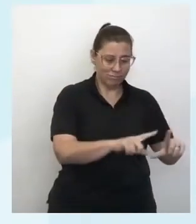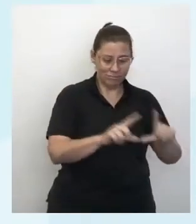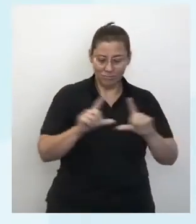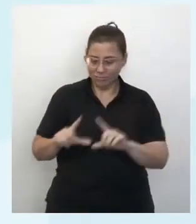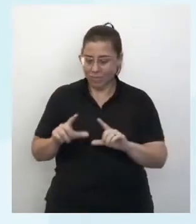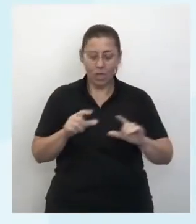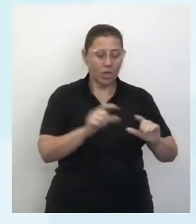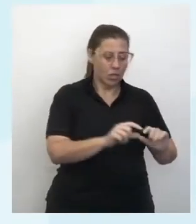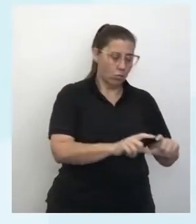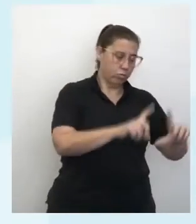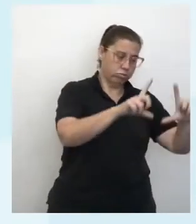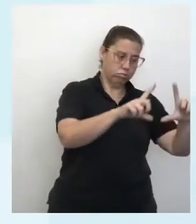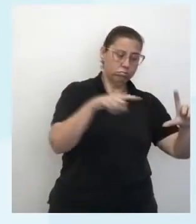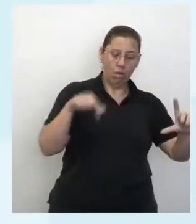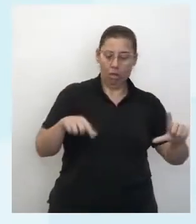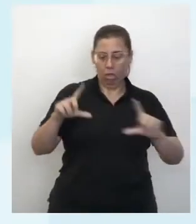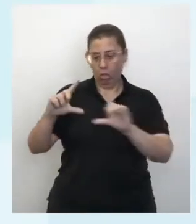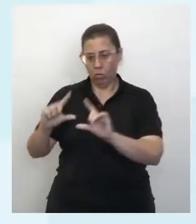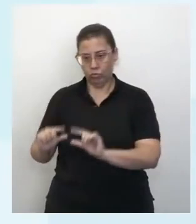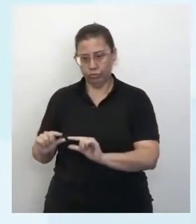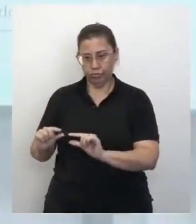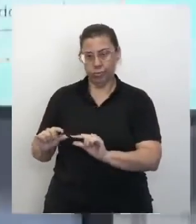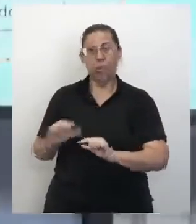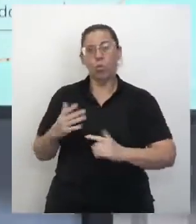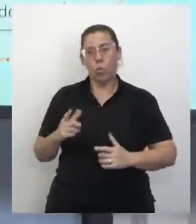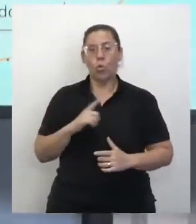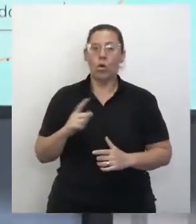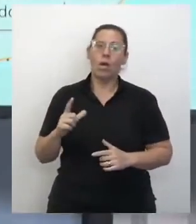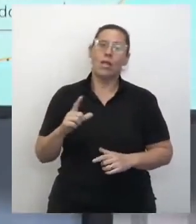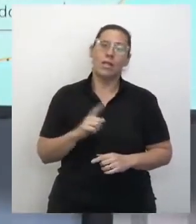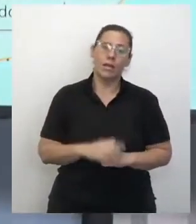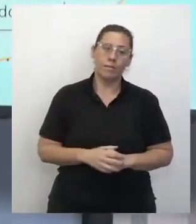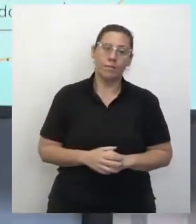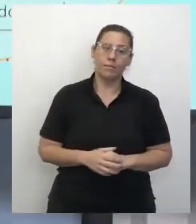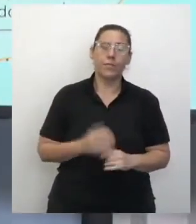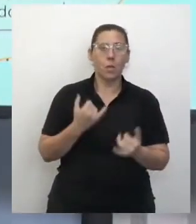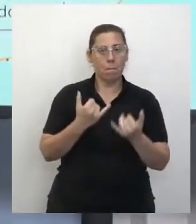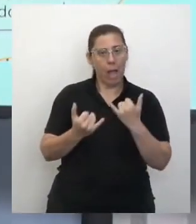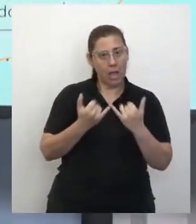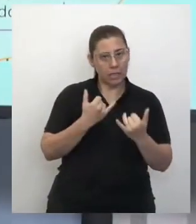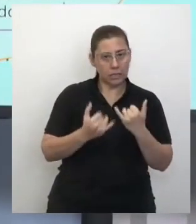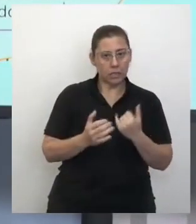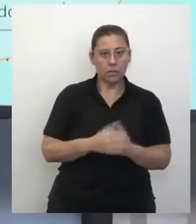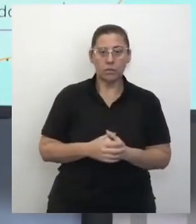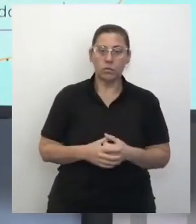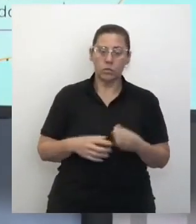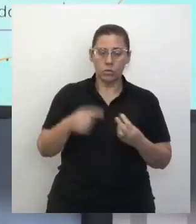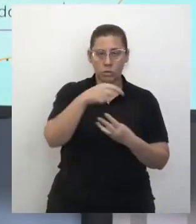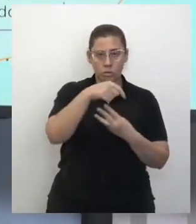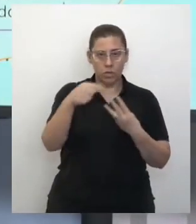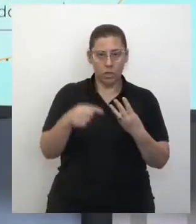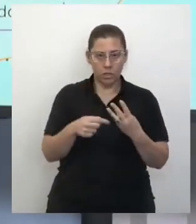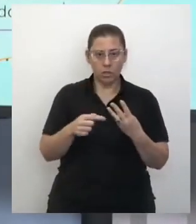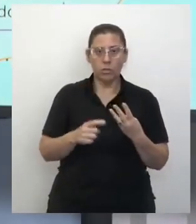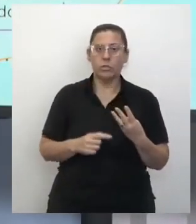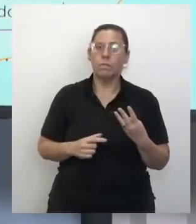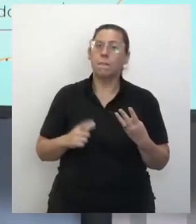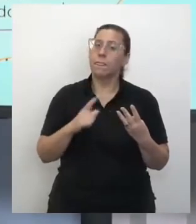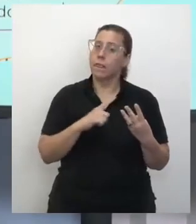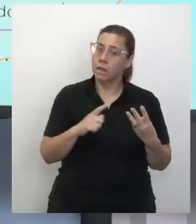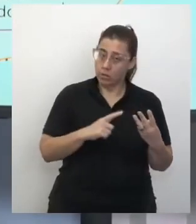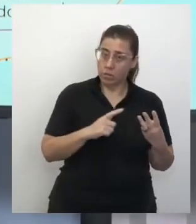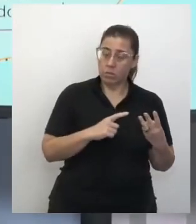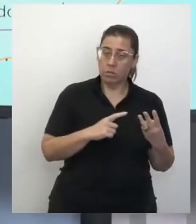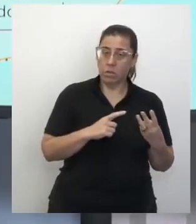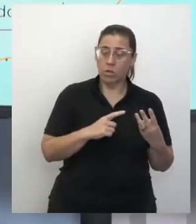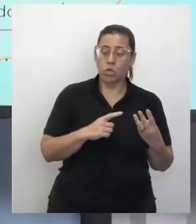ou ele vai diminuir. Quando isso acontece, a gente tem figuras semelhantes. Então, são 3 as condições, tá? Tem que ter a